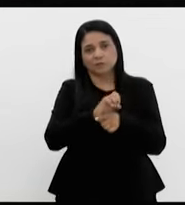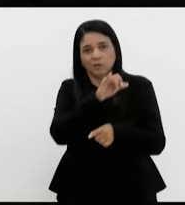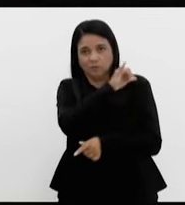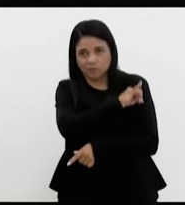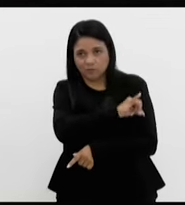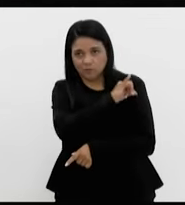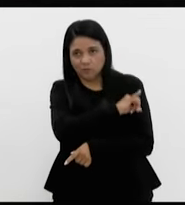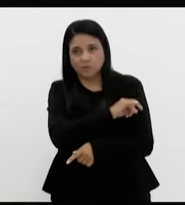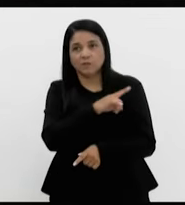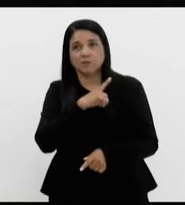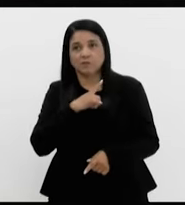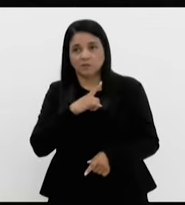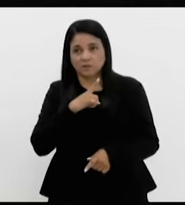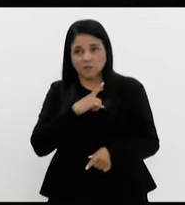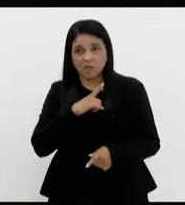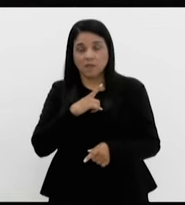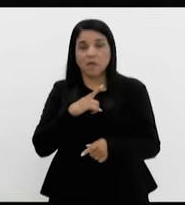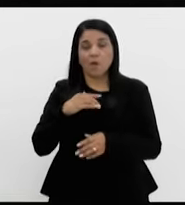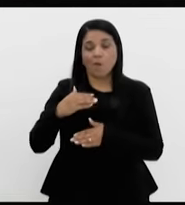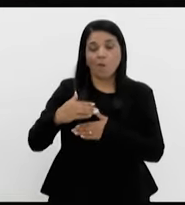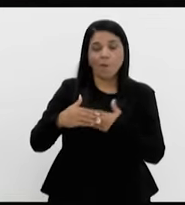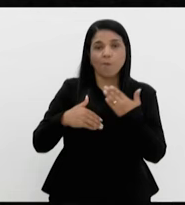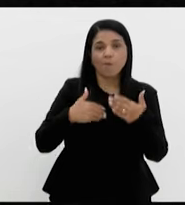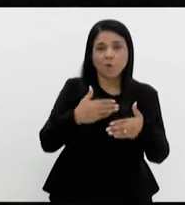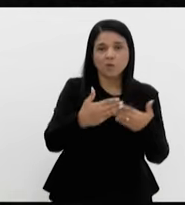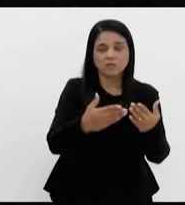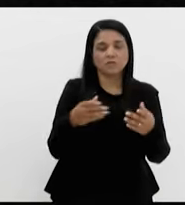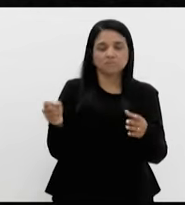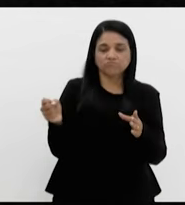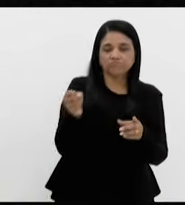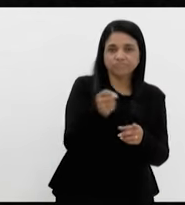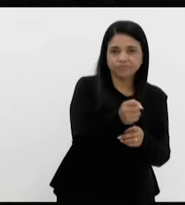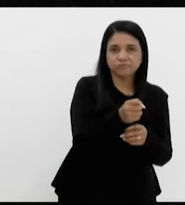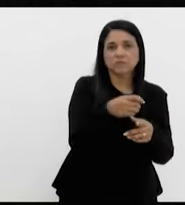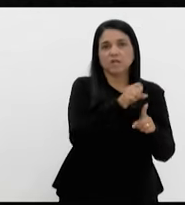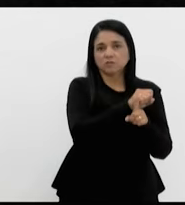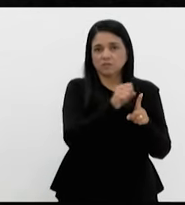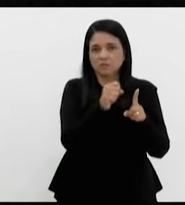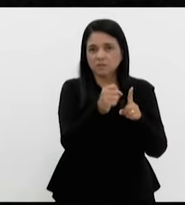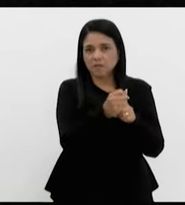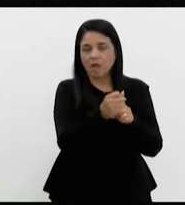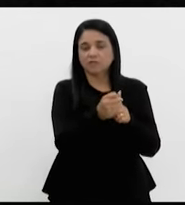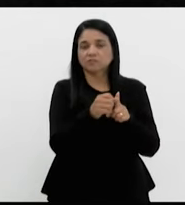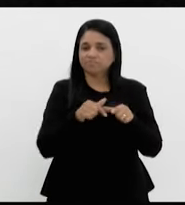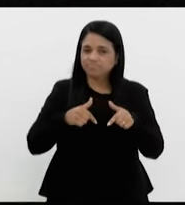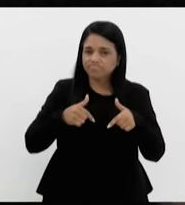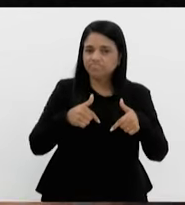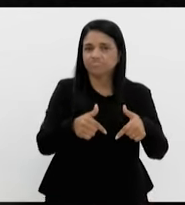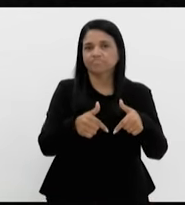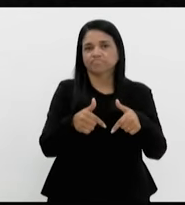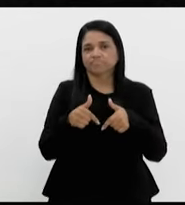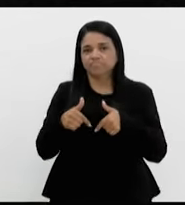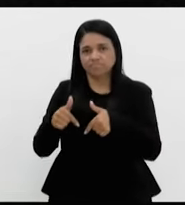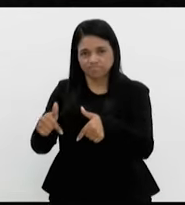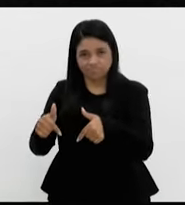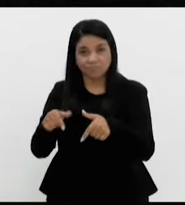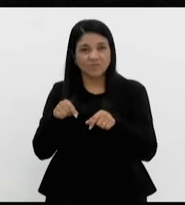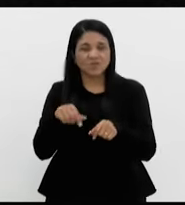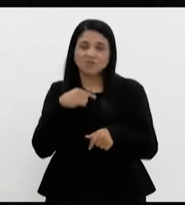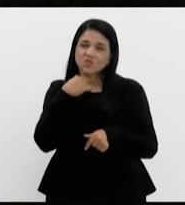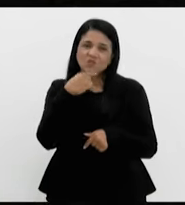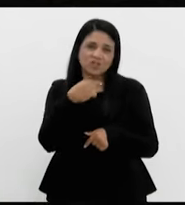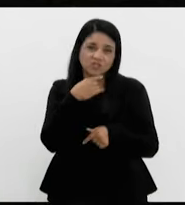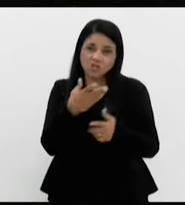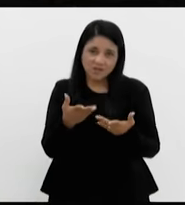que a gente tenha o processo de reinserção social funcionando de maneira concreta. Senão, não adianta,